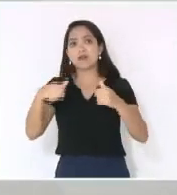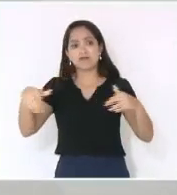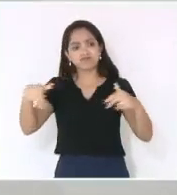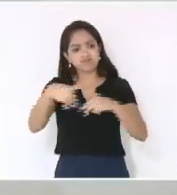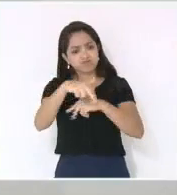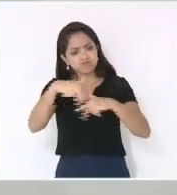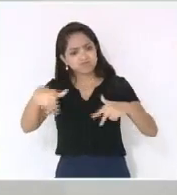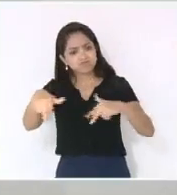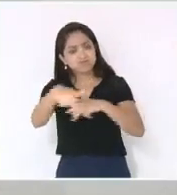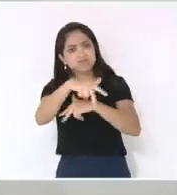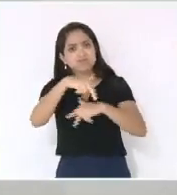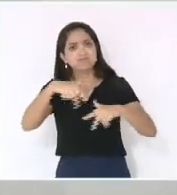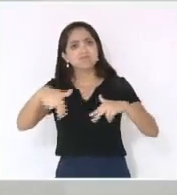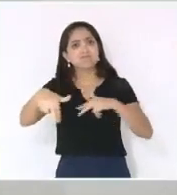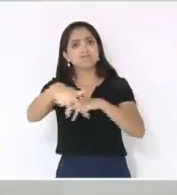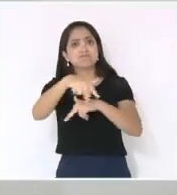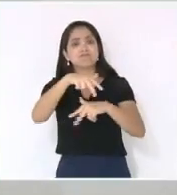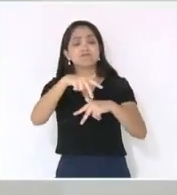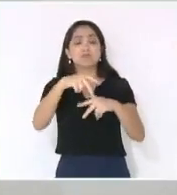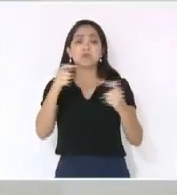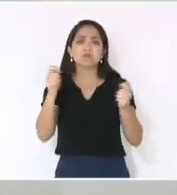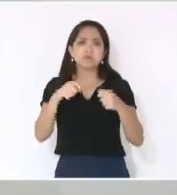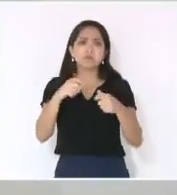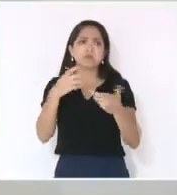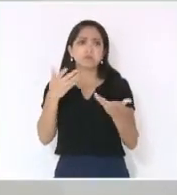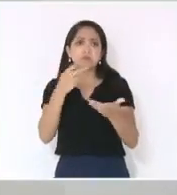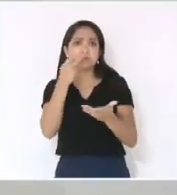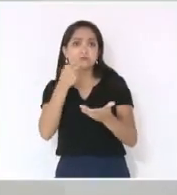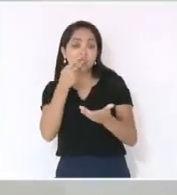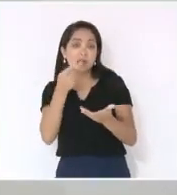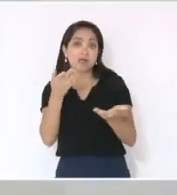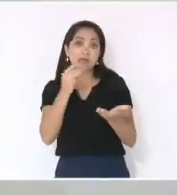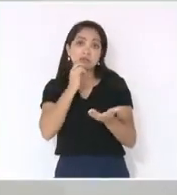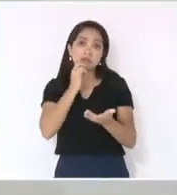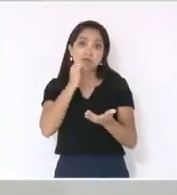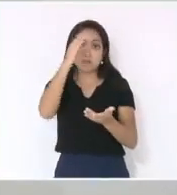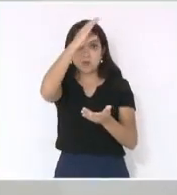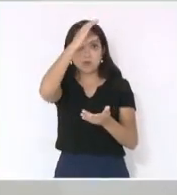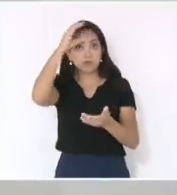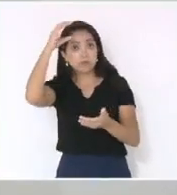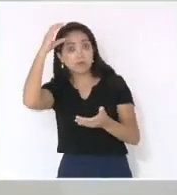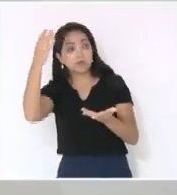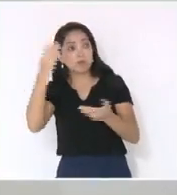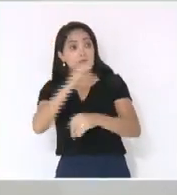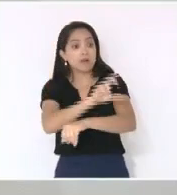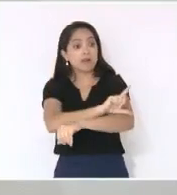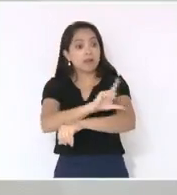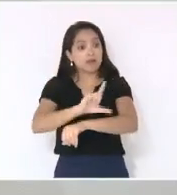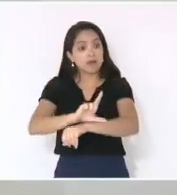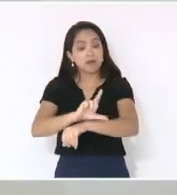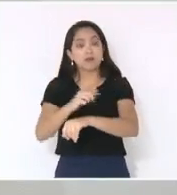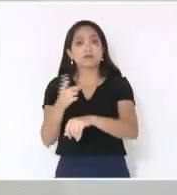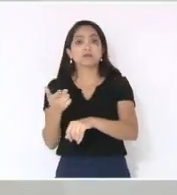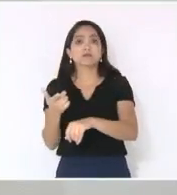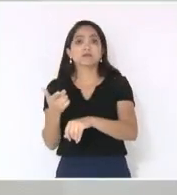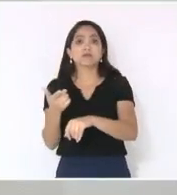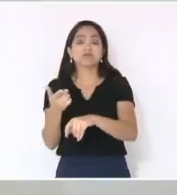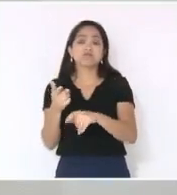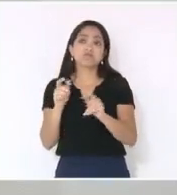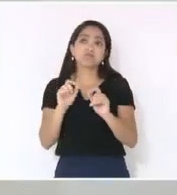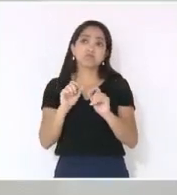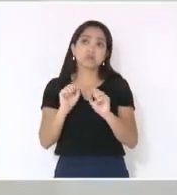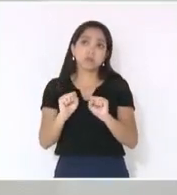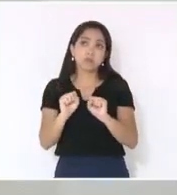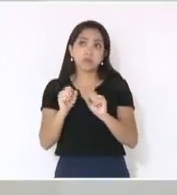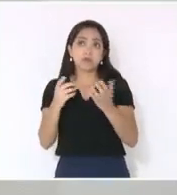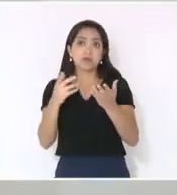municípios ali. E assim por diante, poderia falar de Criciúma, poderia falar de Lages, deputado Gabriel, poderia falar de